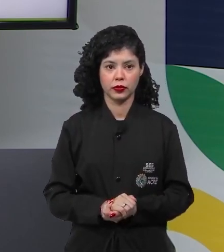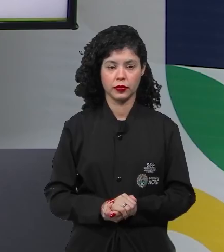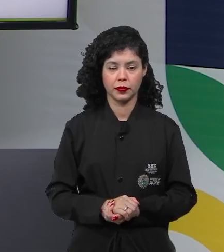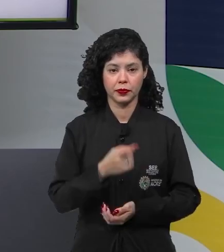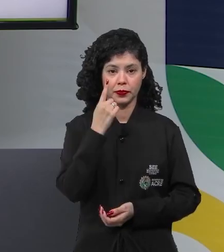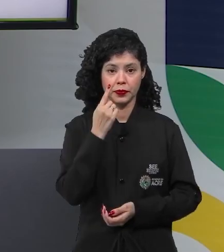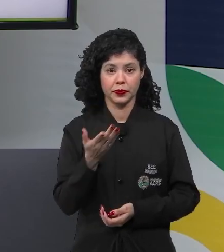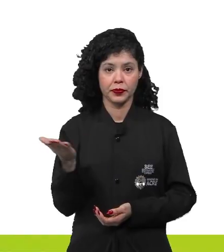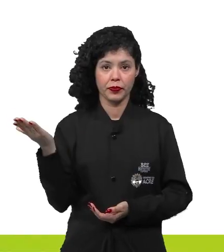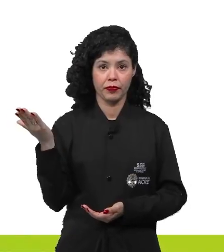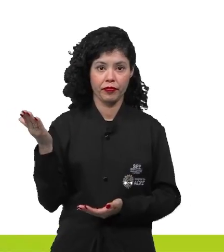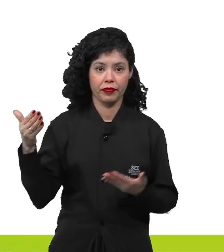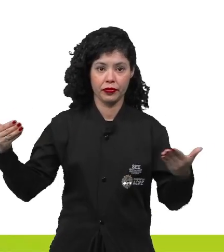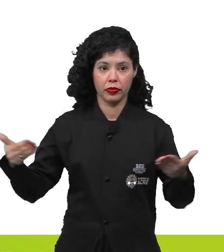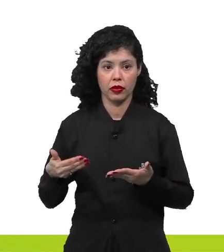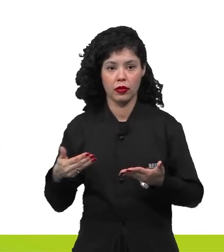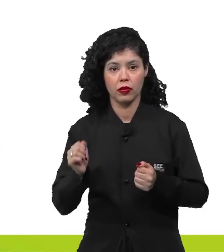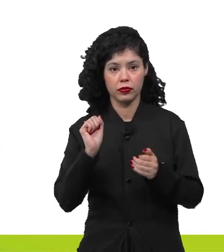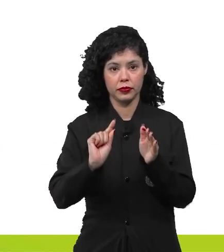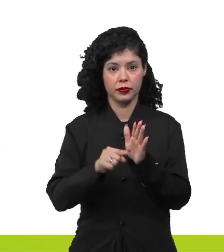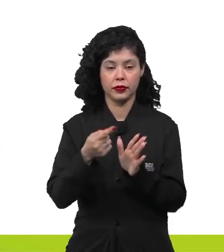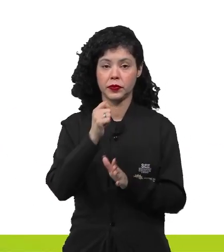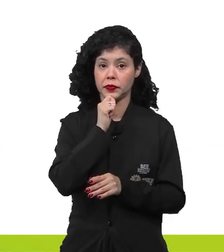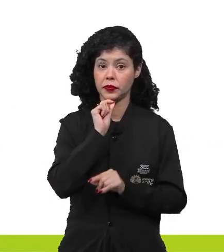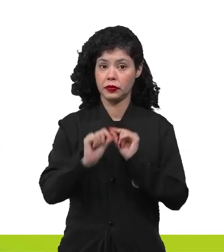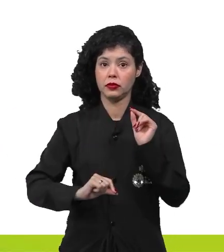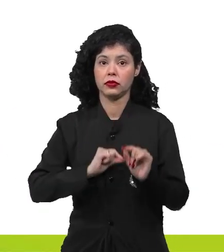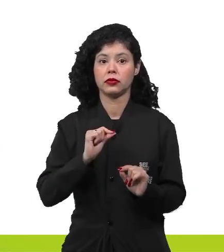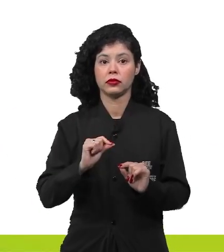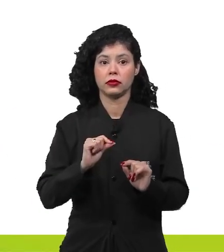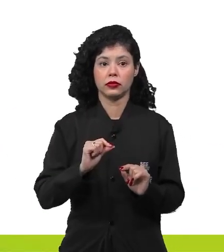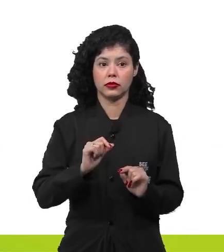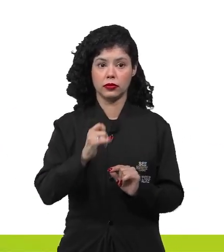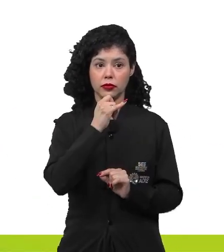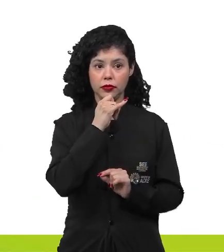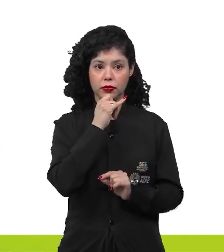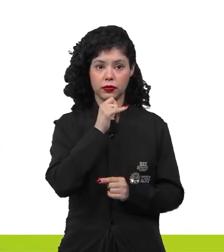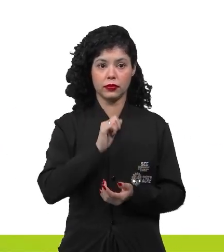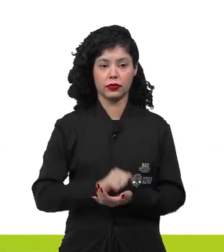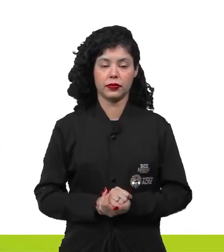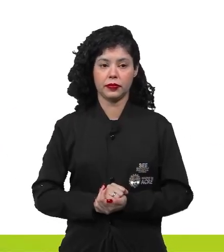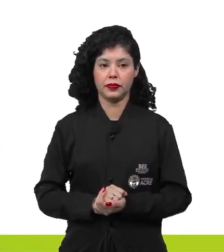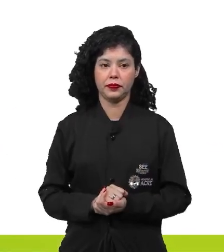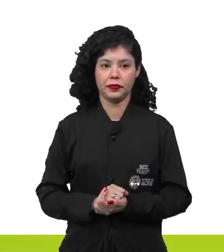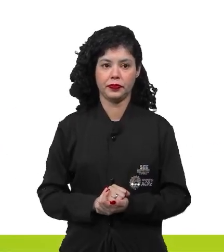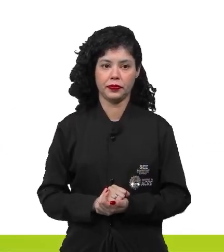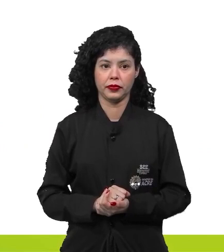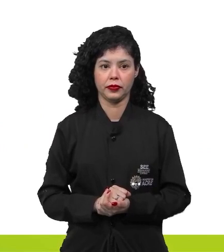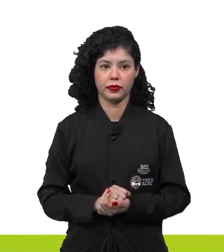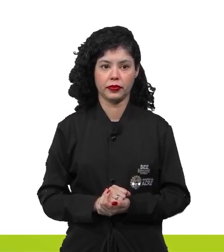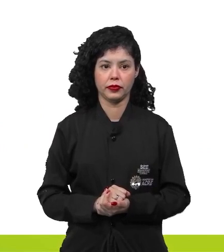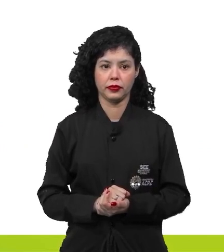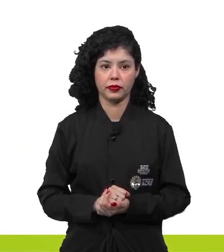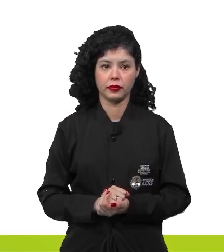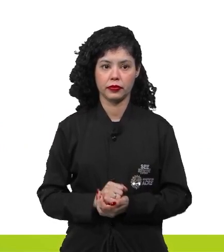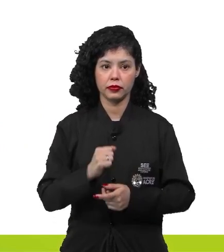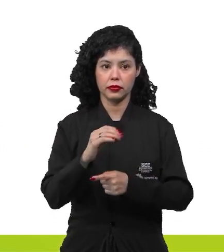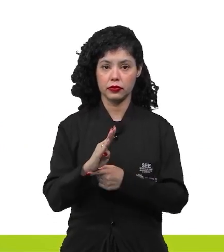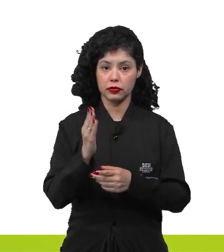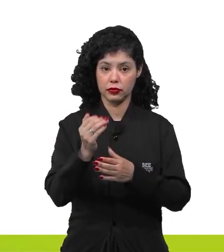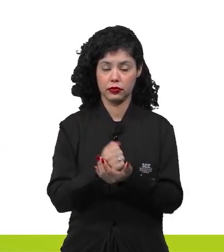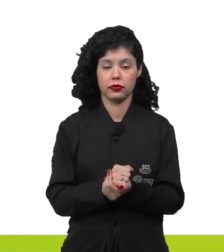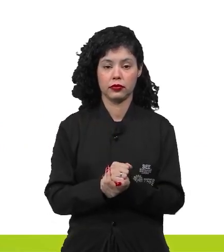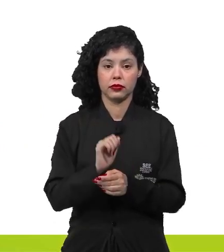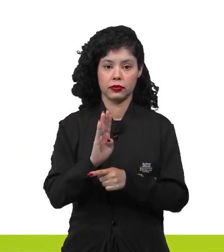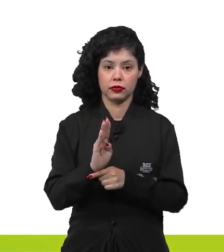Vamos observar agora o primeiro. Nós temos aí para vocês um exemplo. Nós temos aqui uma recipe, ou